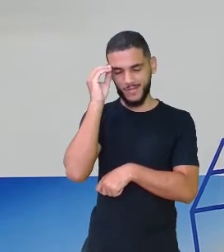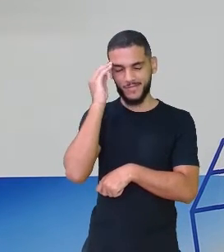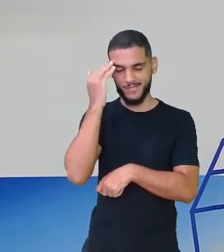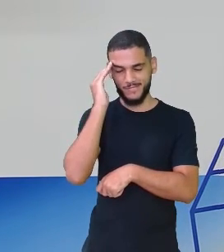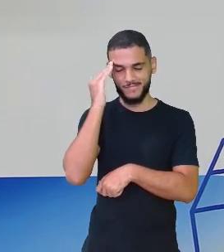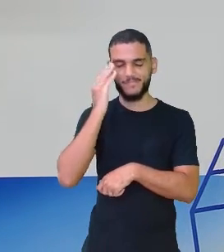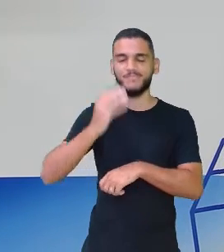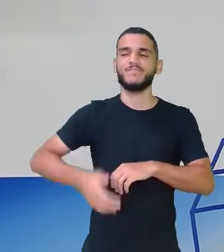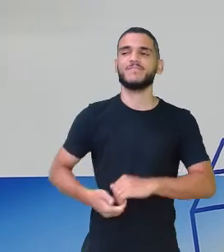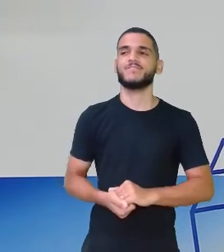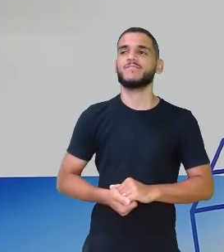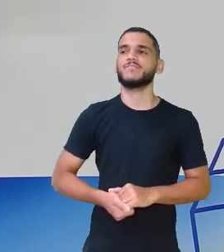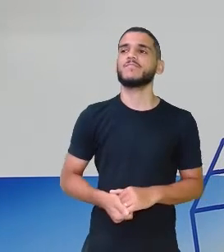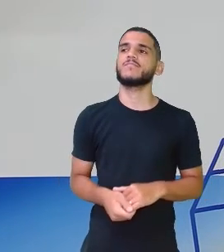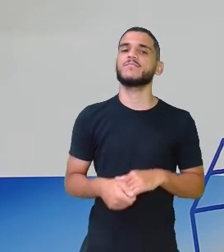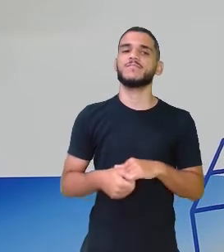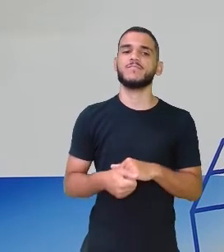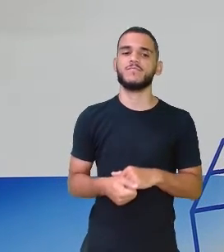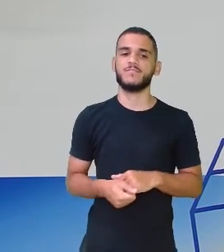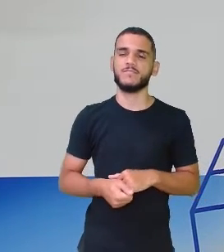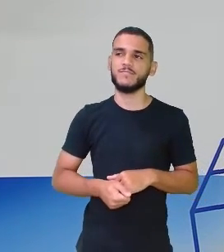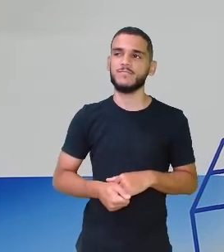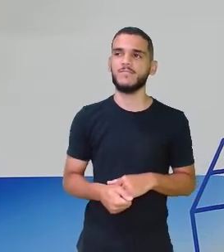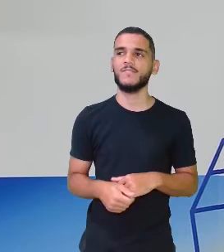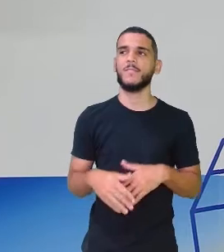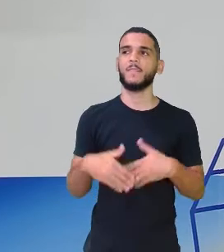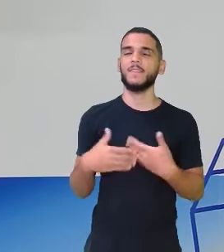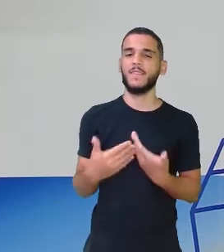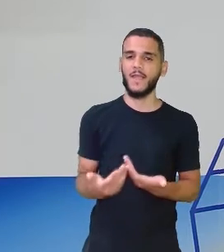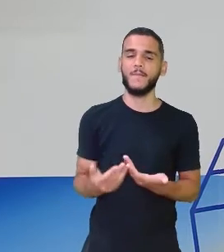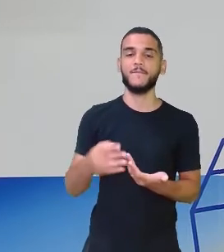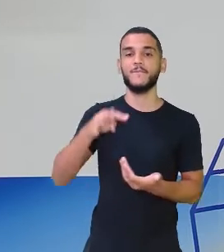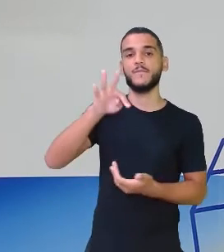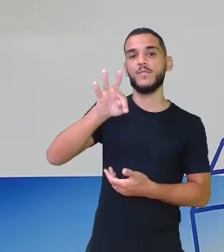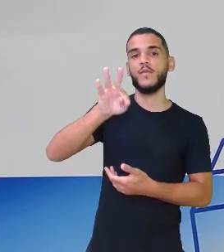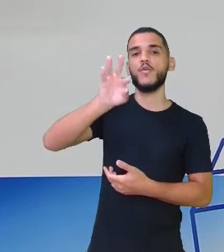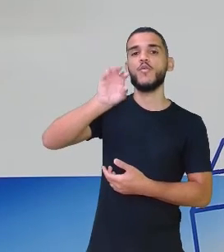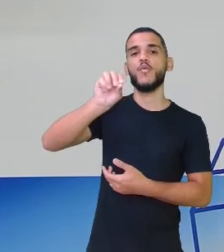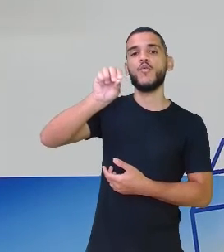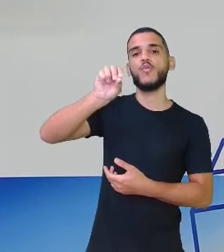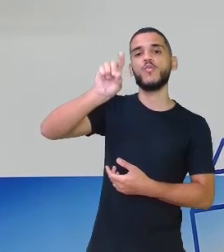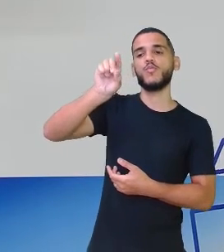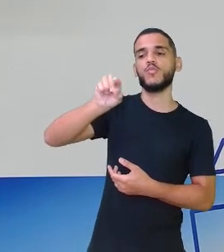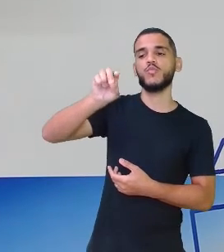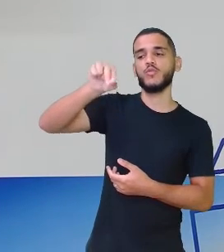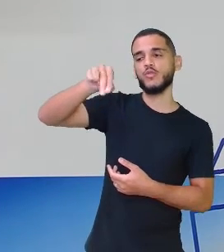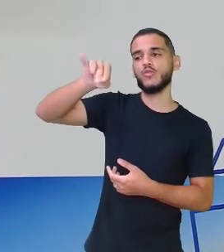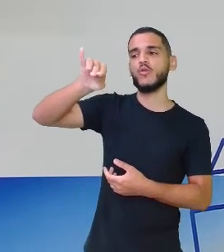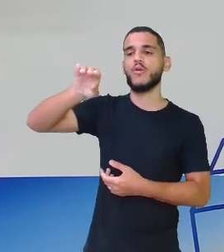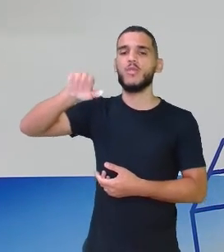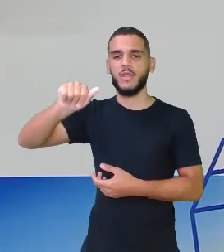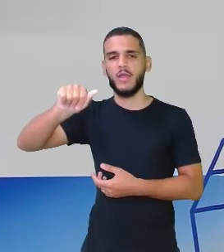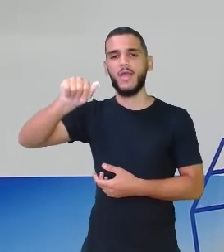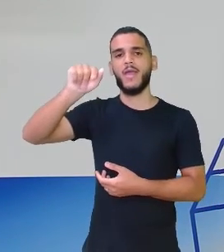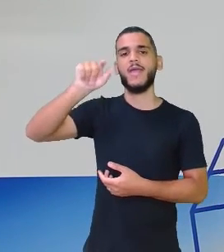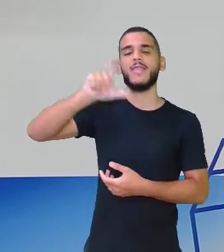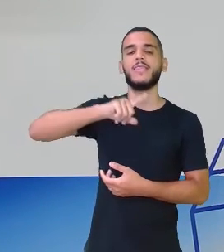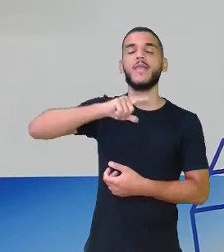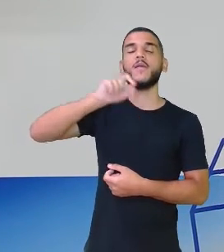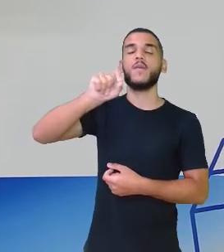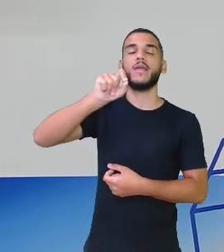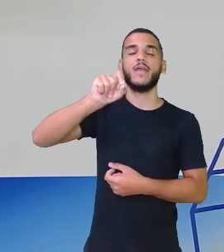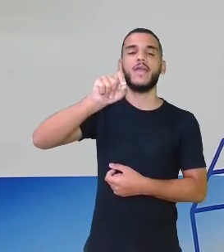para frente. Aqui, ó, tônica. Tônica também é acentuada. Então, eu já